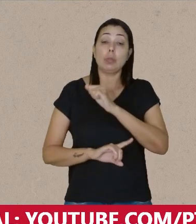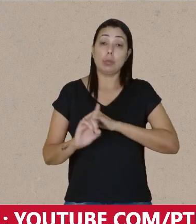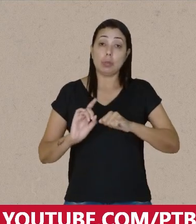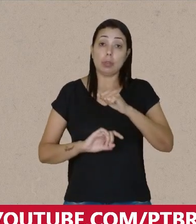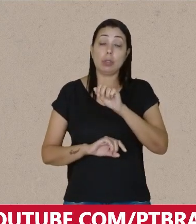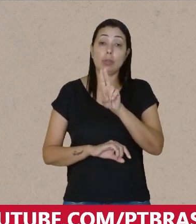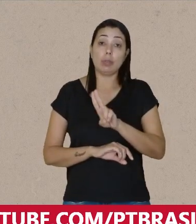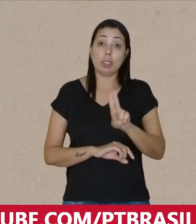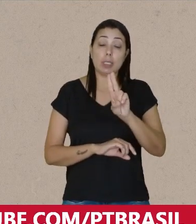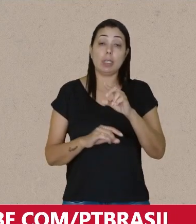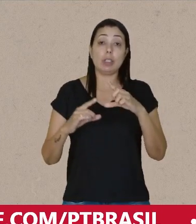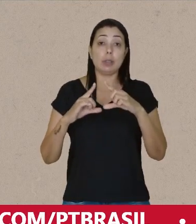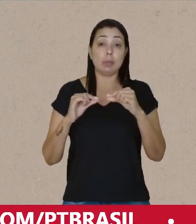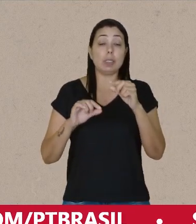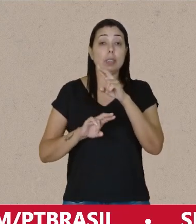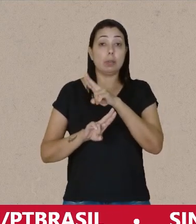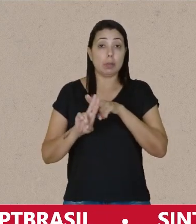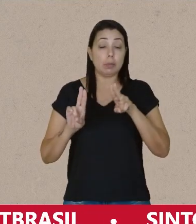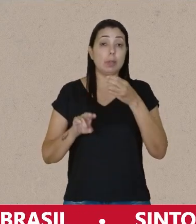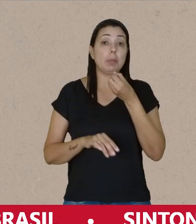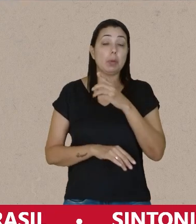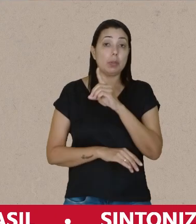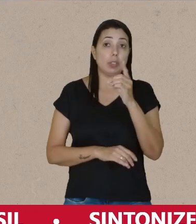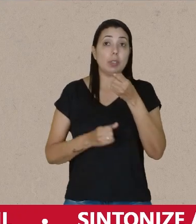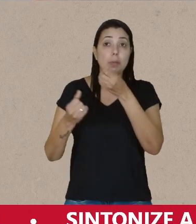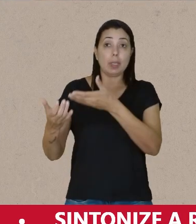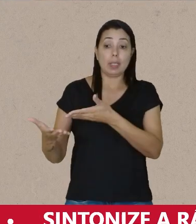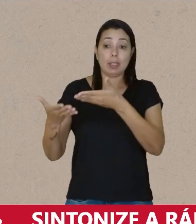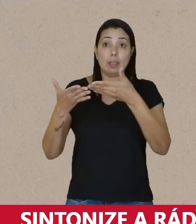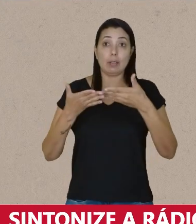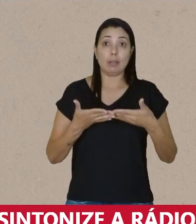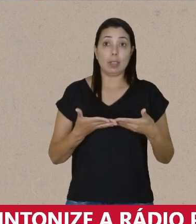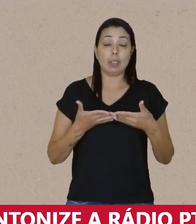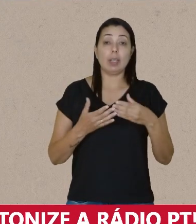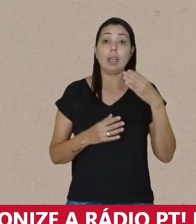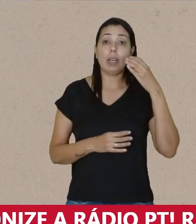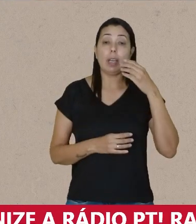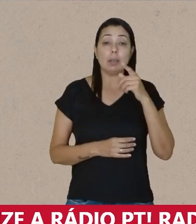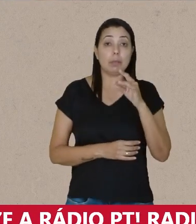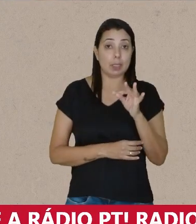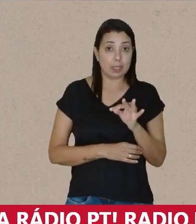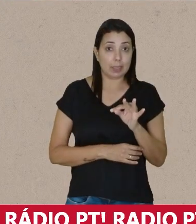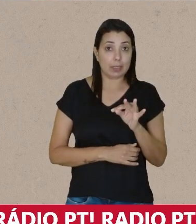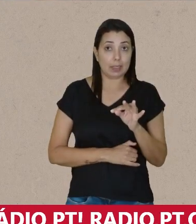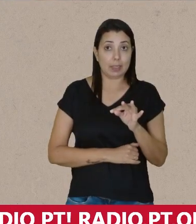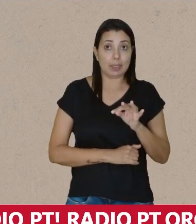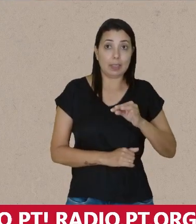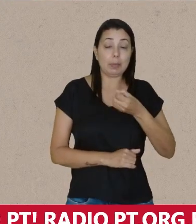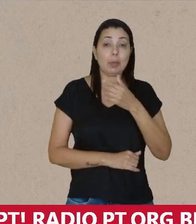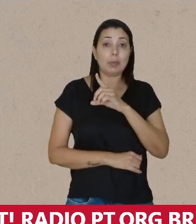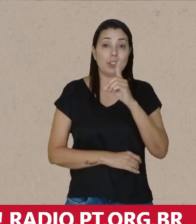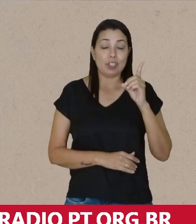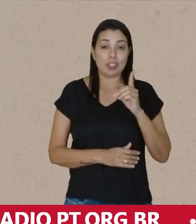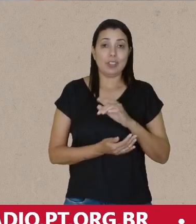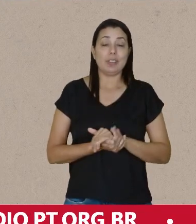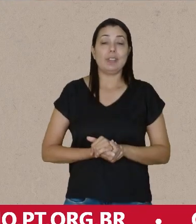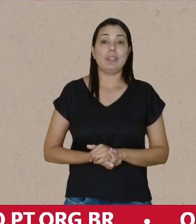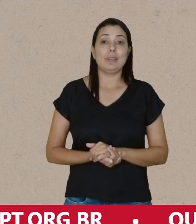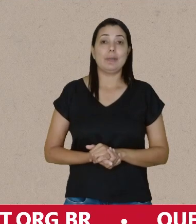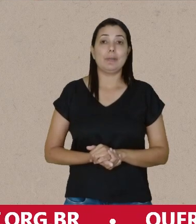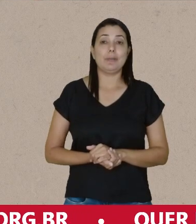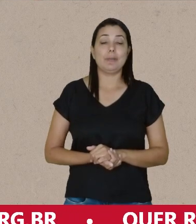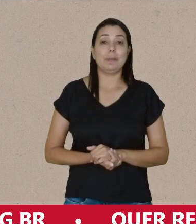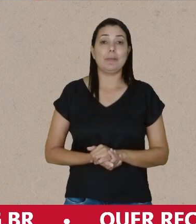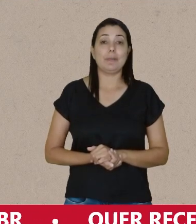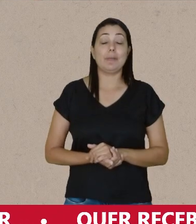pela Universidade de Brasília. Bom dia, Bruno. Seja bem-vindo ao Jornal Rádio PT. Então, bom dia. Bruno, prazer estar aqui.